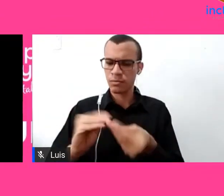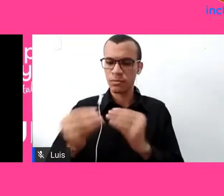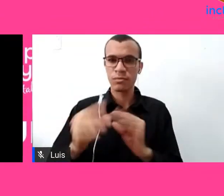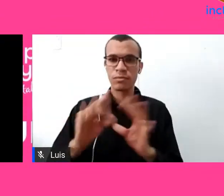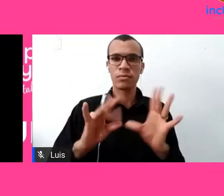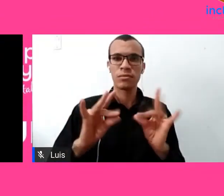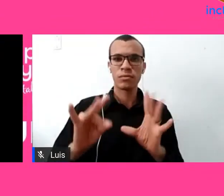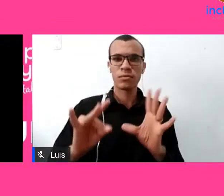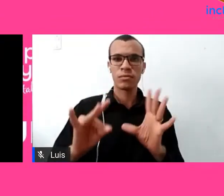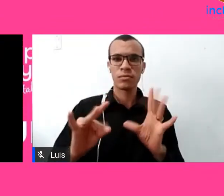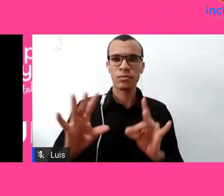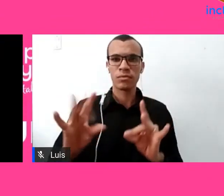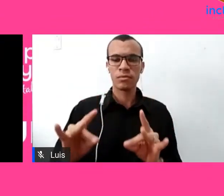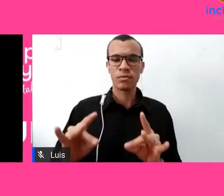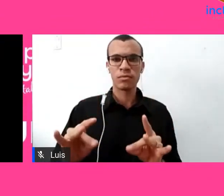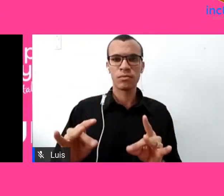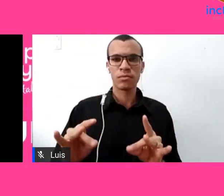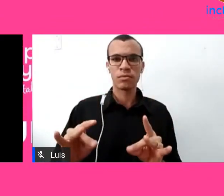antes de